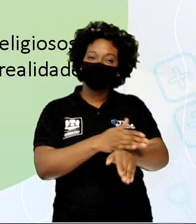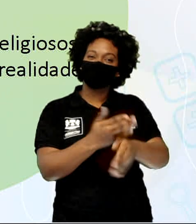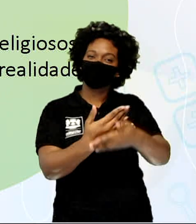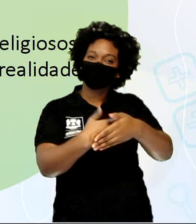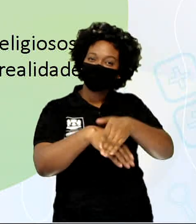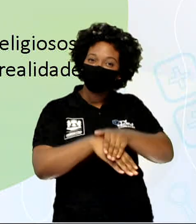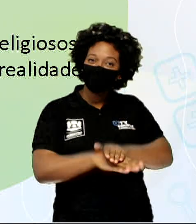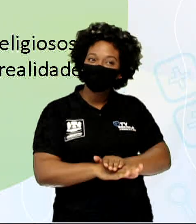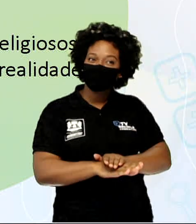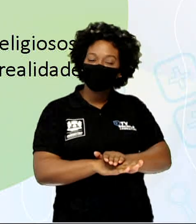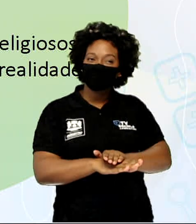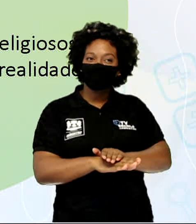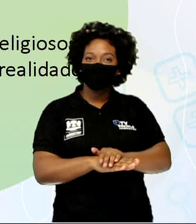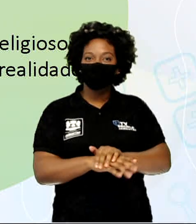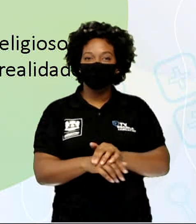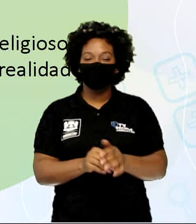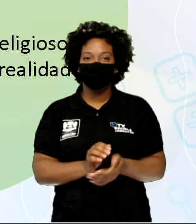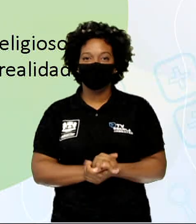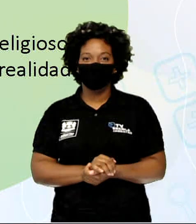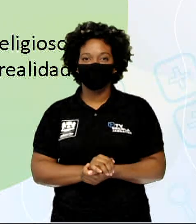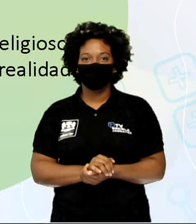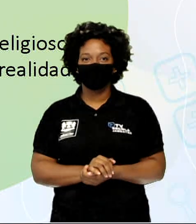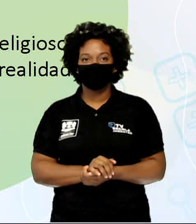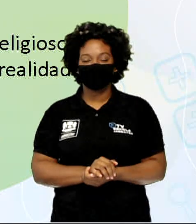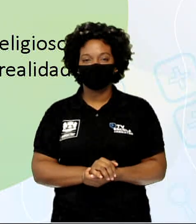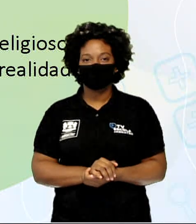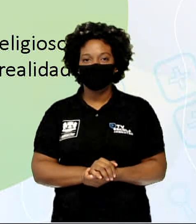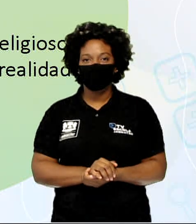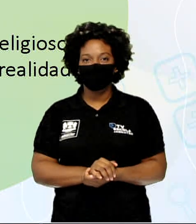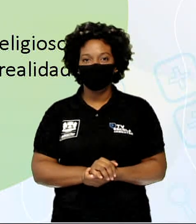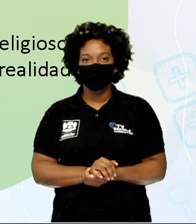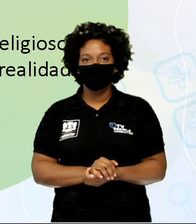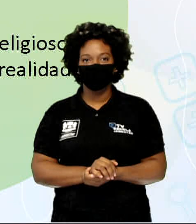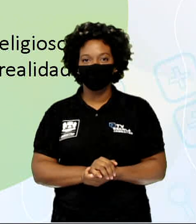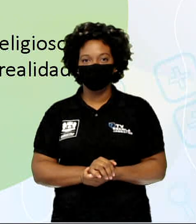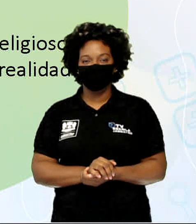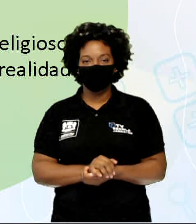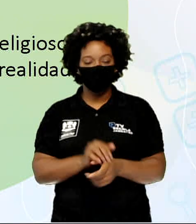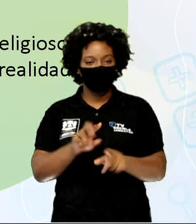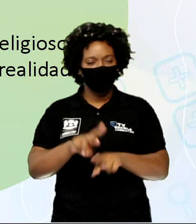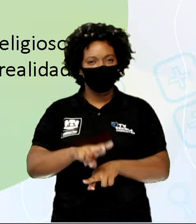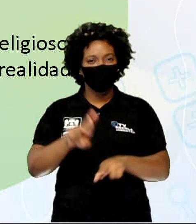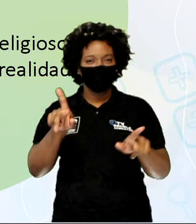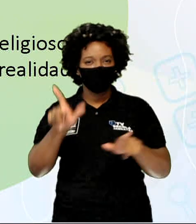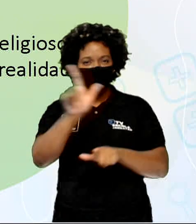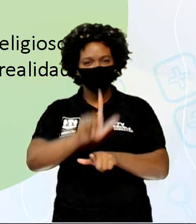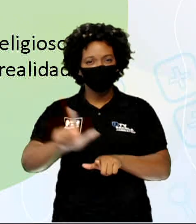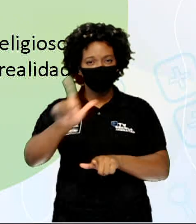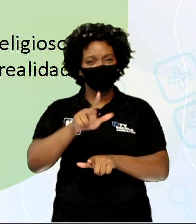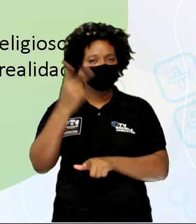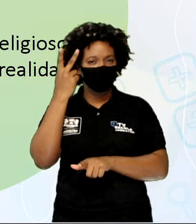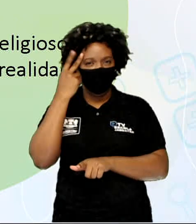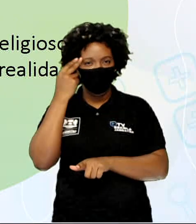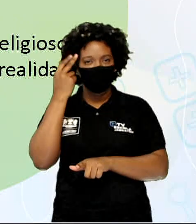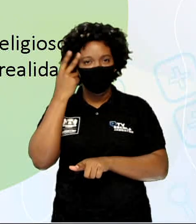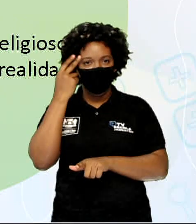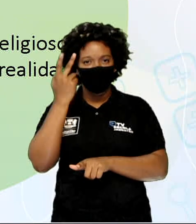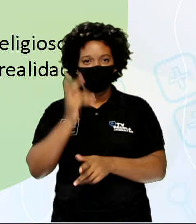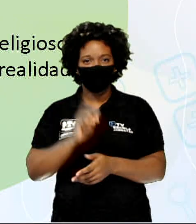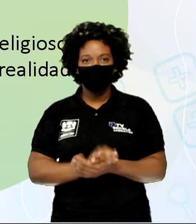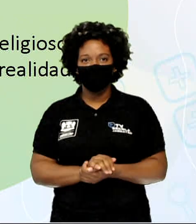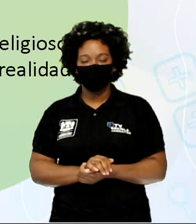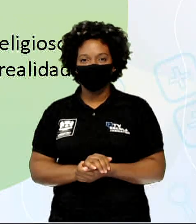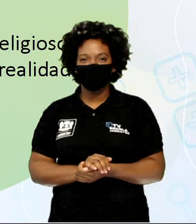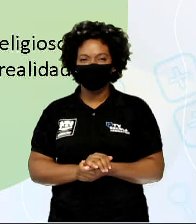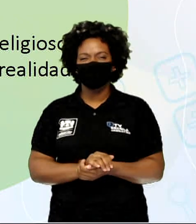seja, há muito regionalismo nele. É oposto à literatura tradicional, ou seja, não há